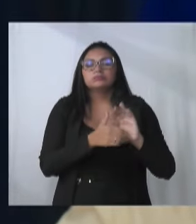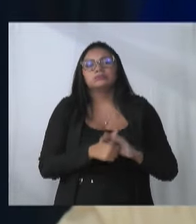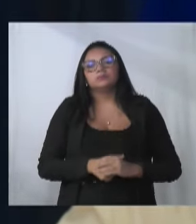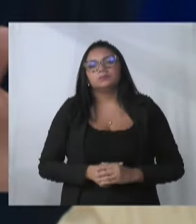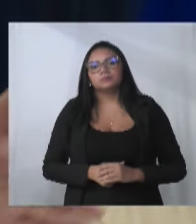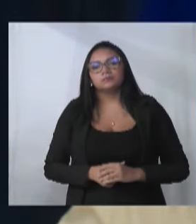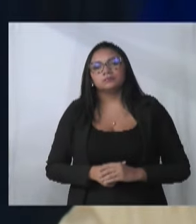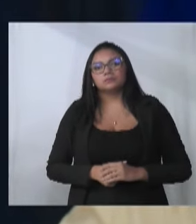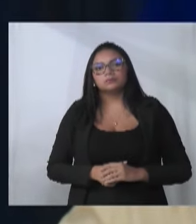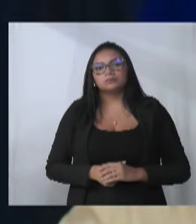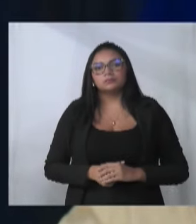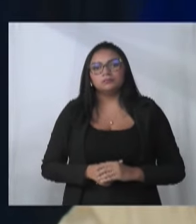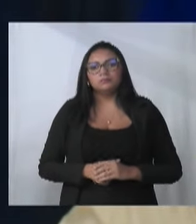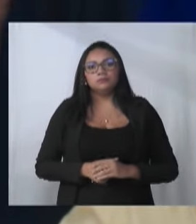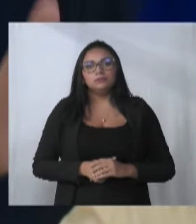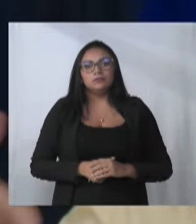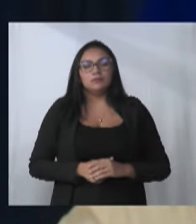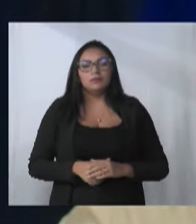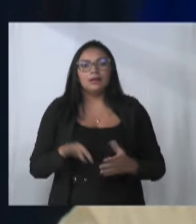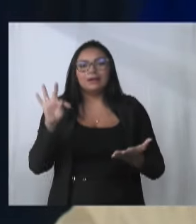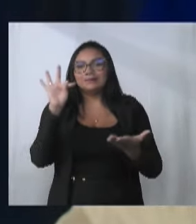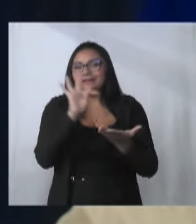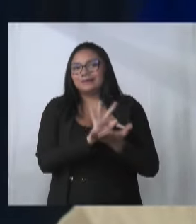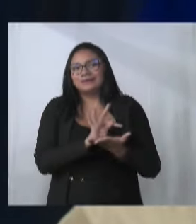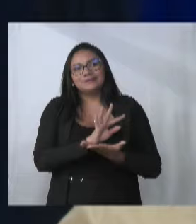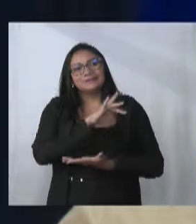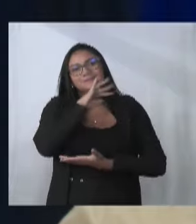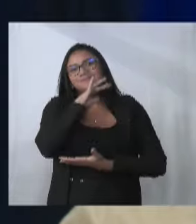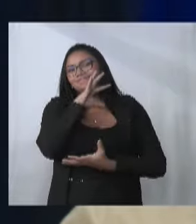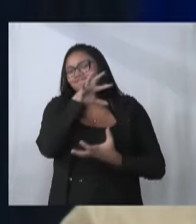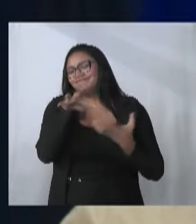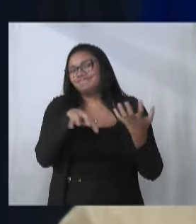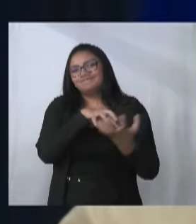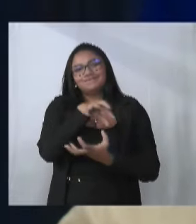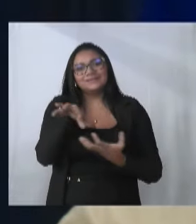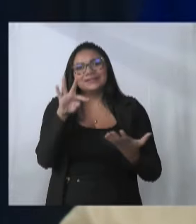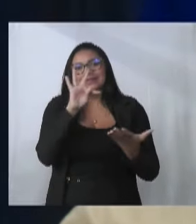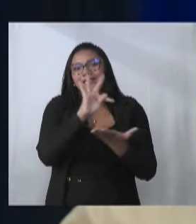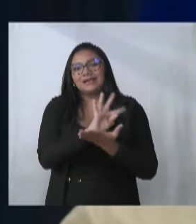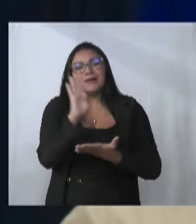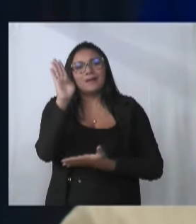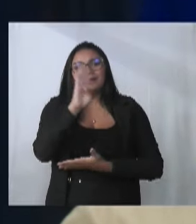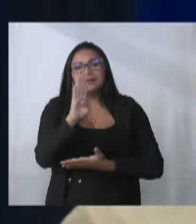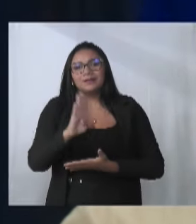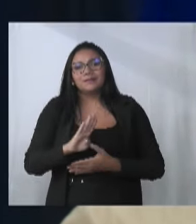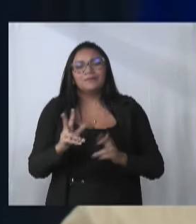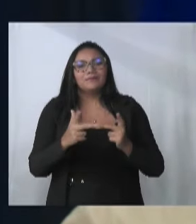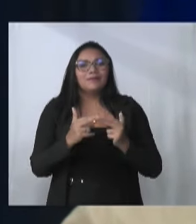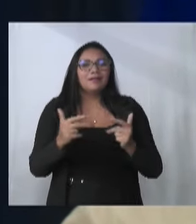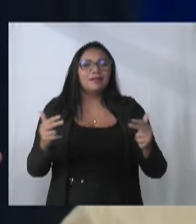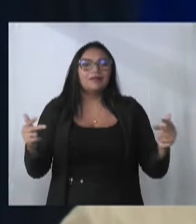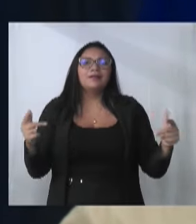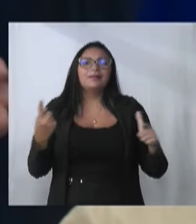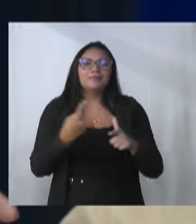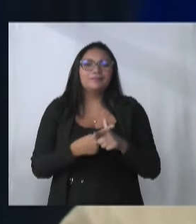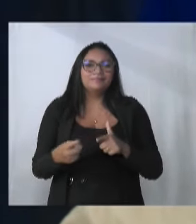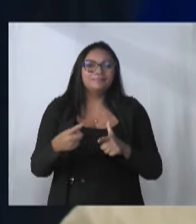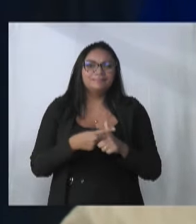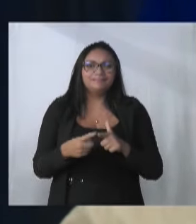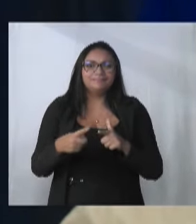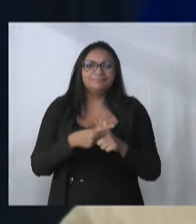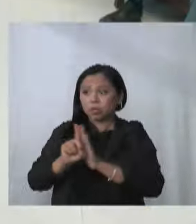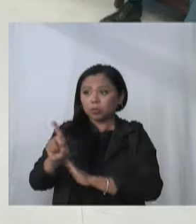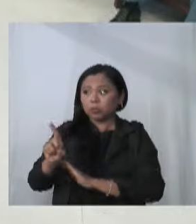o Teresina vive um caos, assim como o Piauí, o Brasil. Na verdade, são problemas, verdadeiras